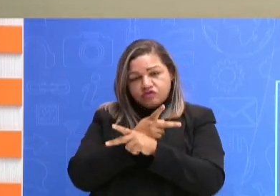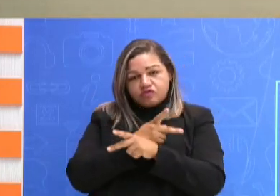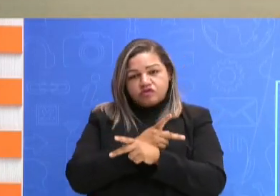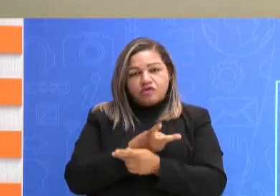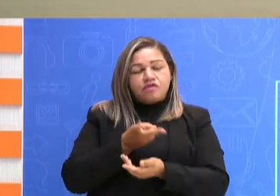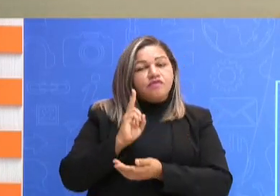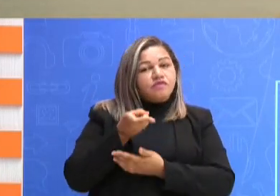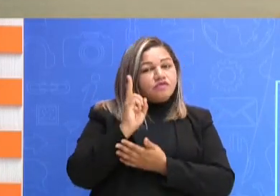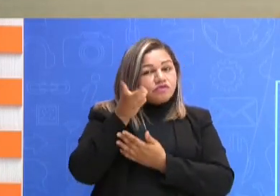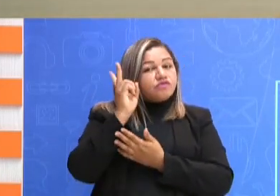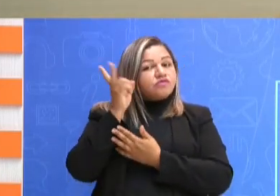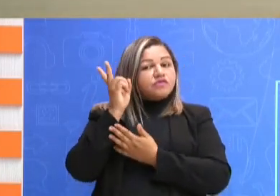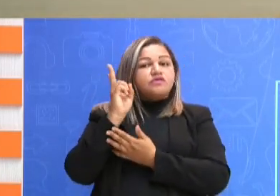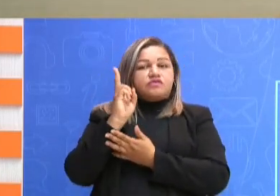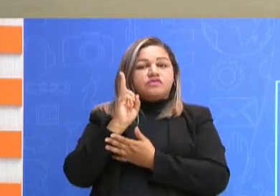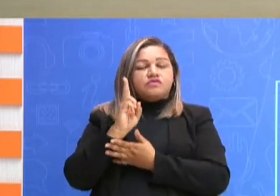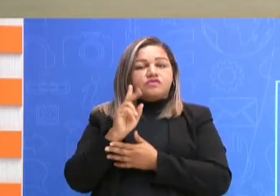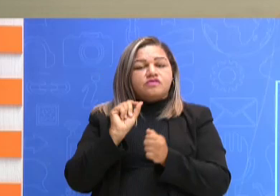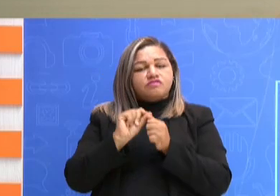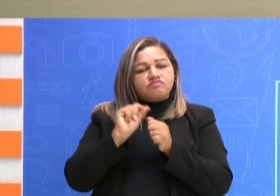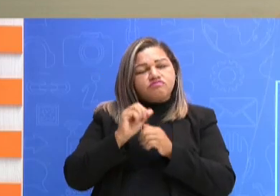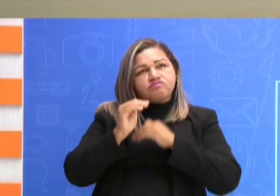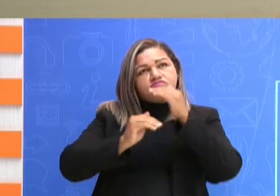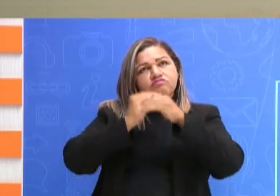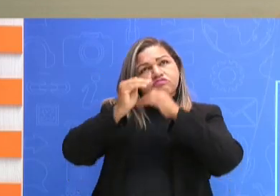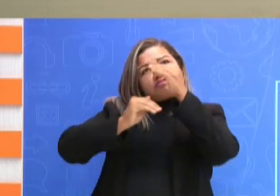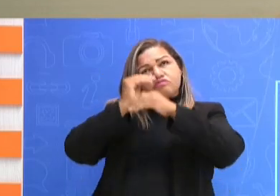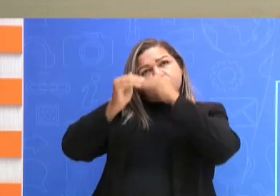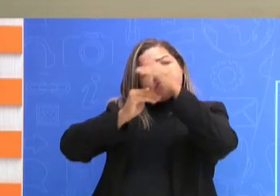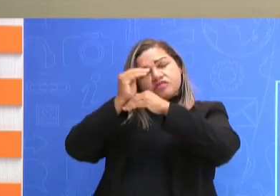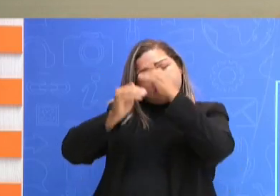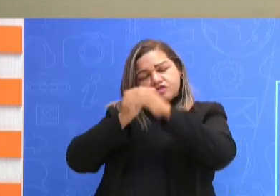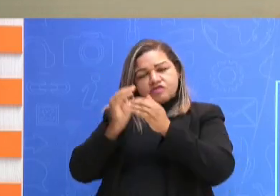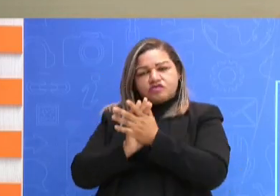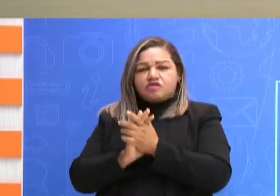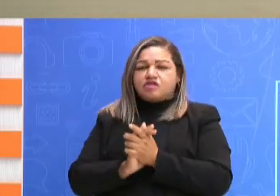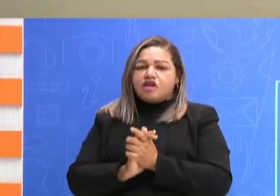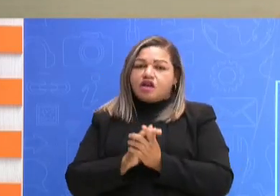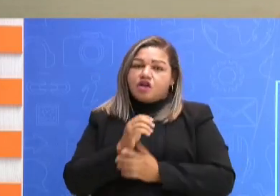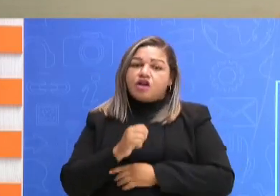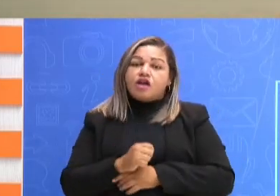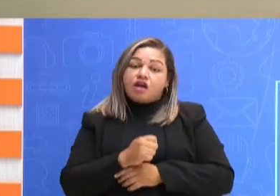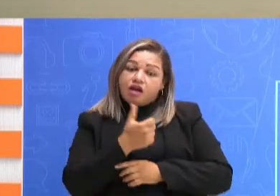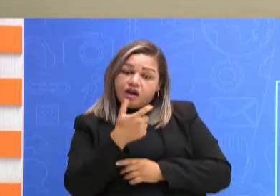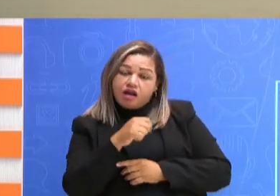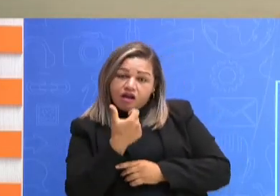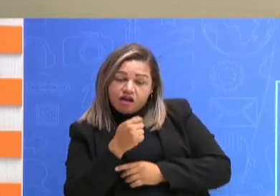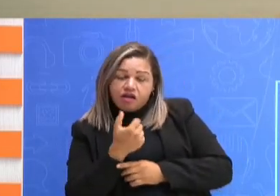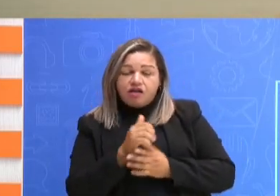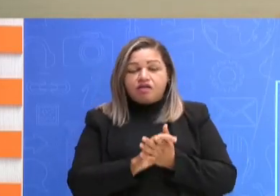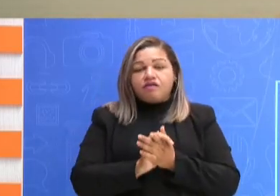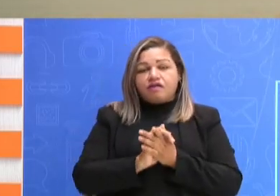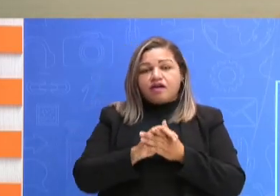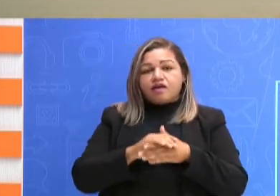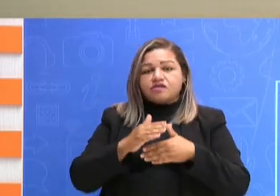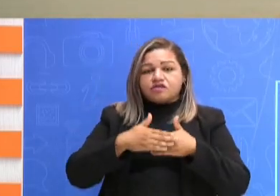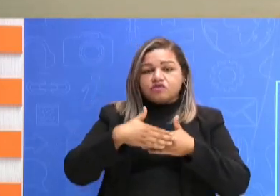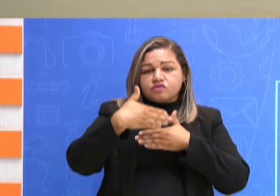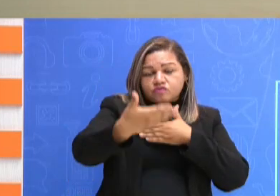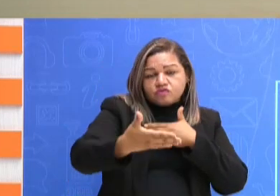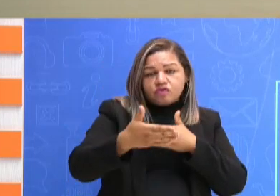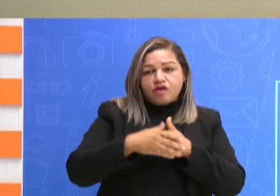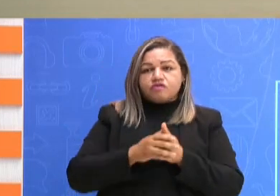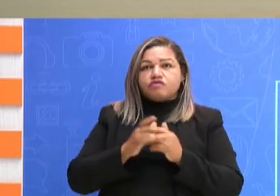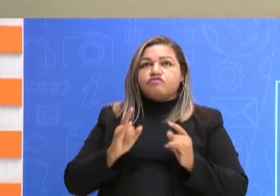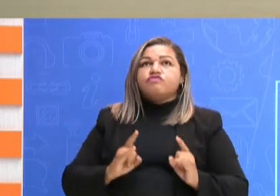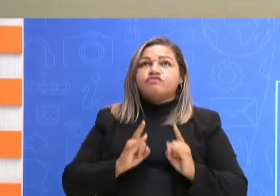obras continuam de forma interna. A parte interna, eu já diria que está 90% pronta. Está voltando a parte externa e o elevador.